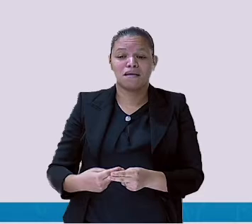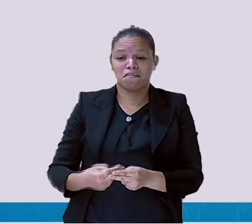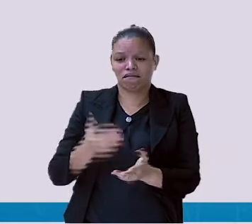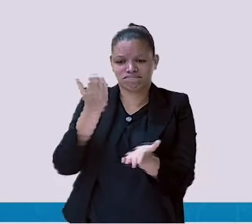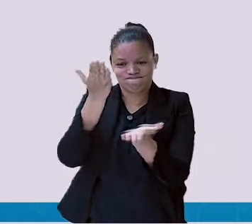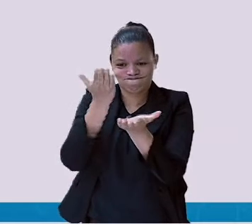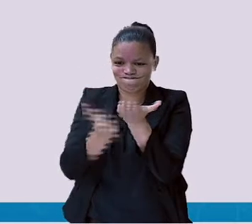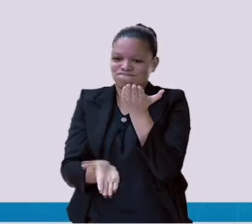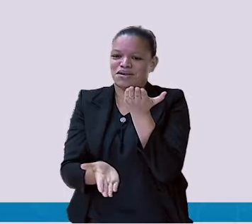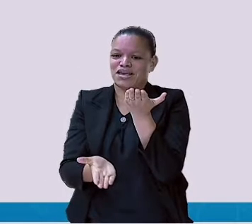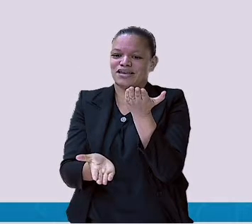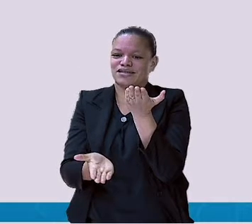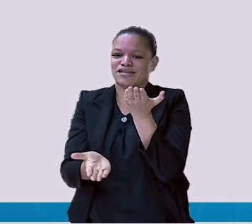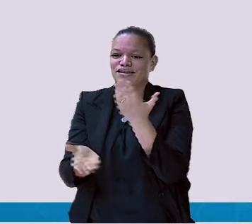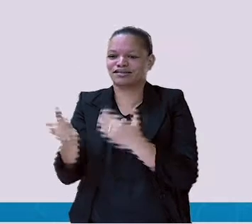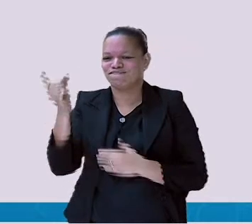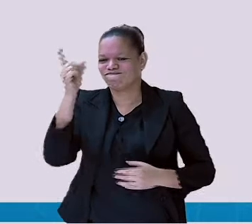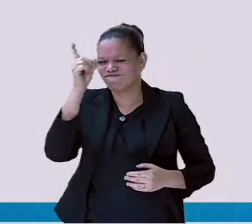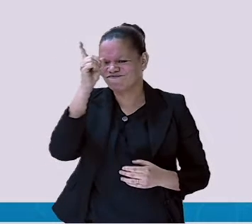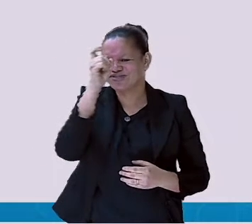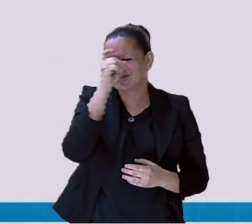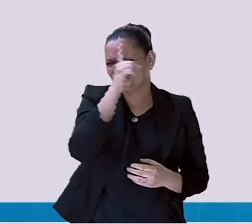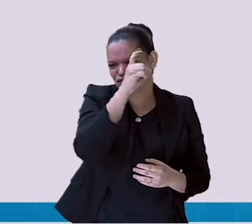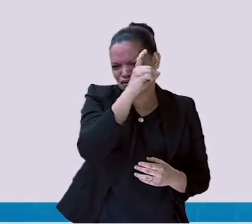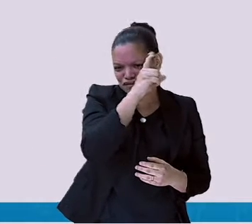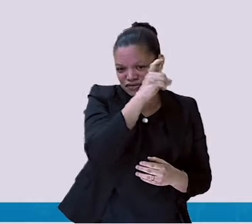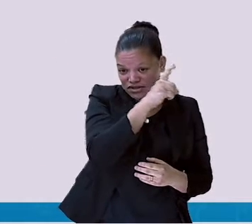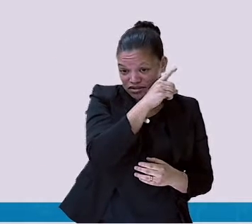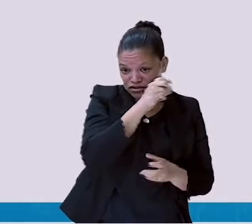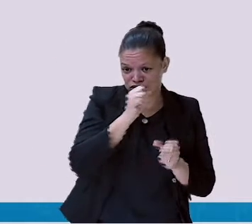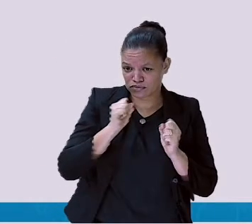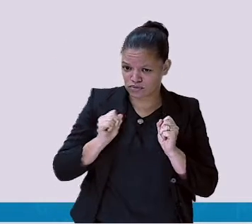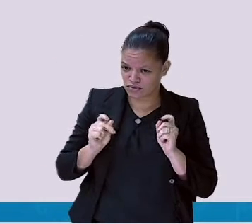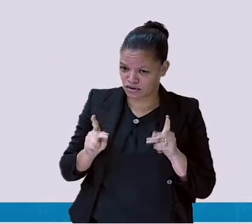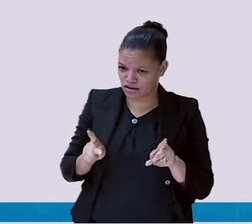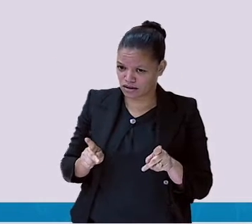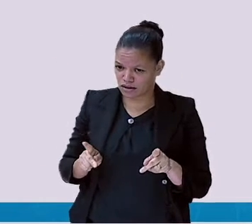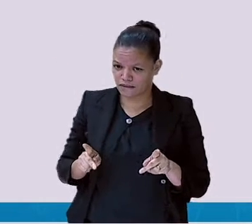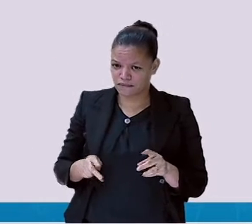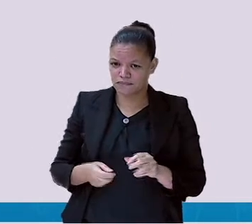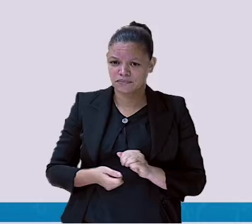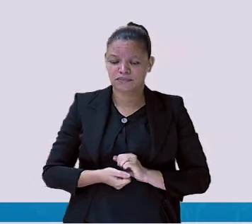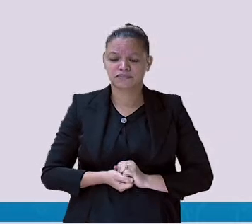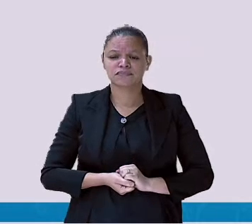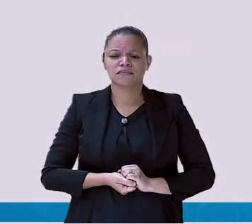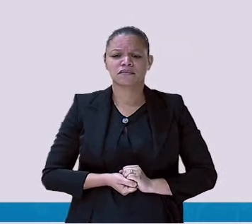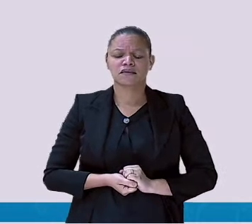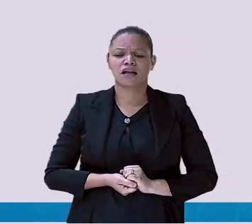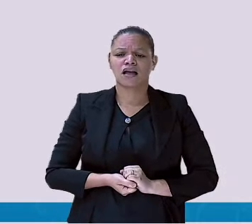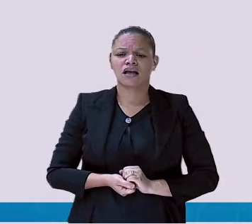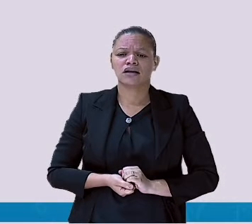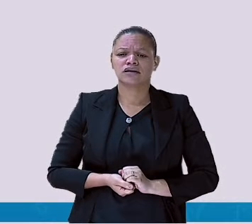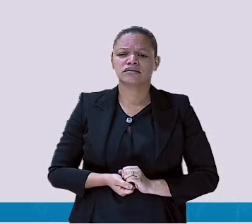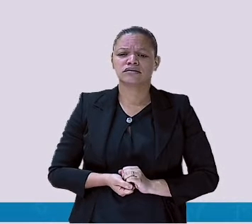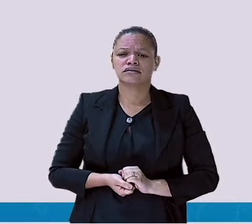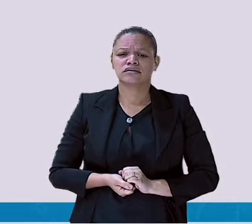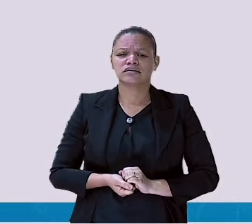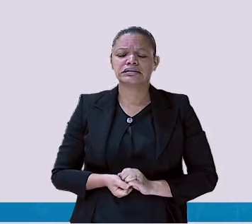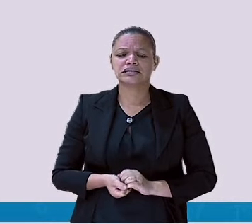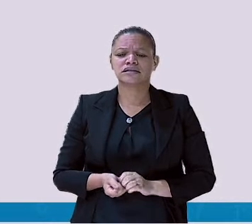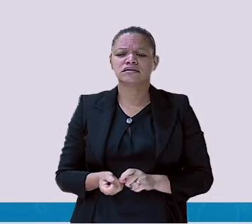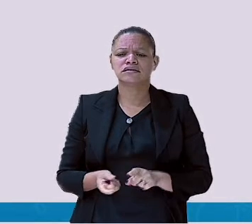desse peso, também vai demorar, não vai ser de um dia para a noite, ok? Então, longa